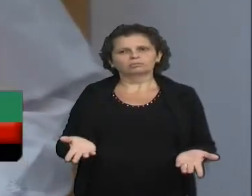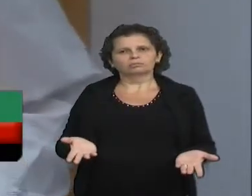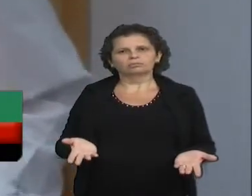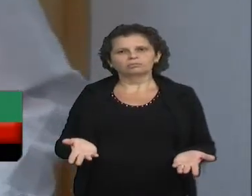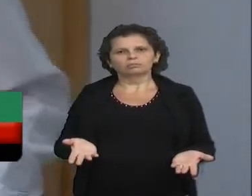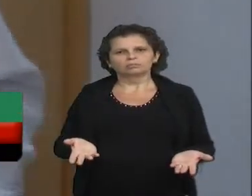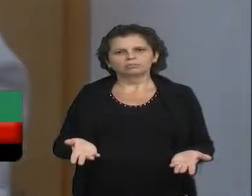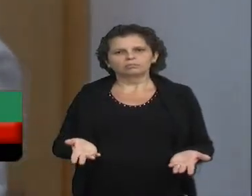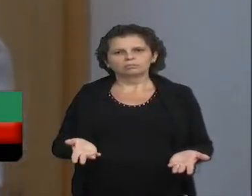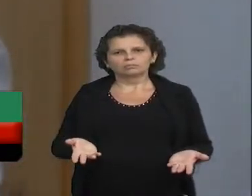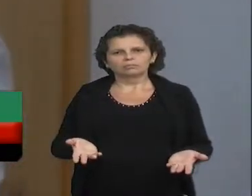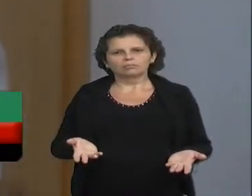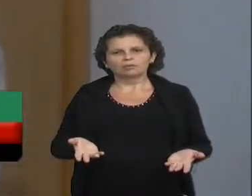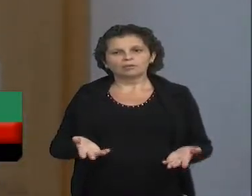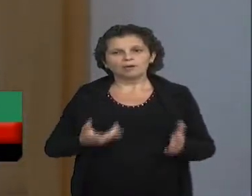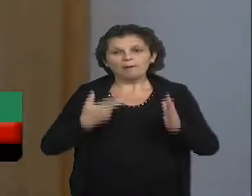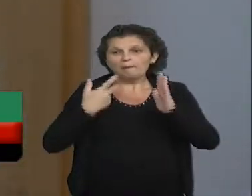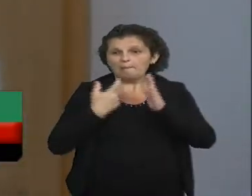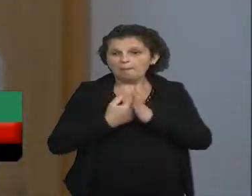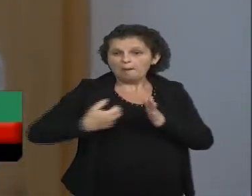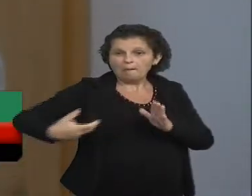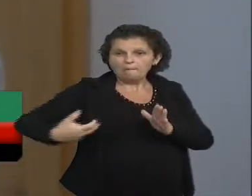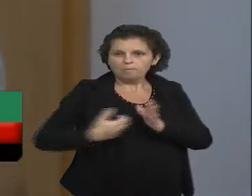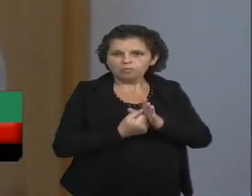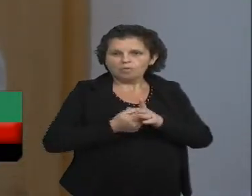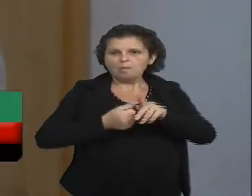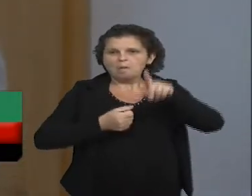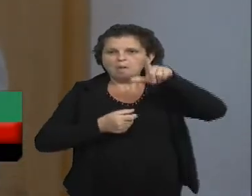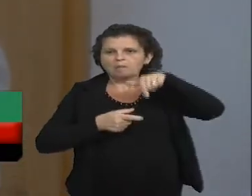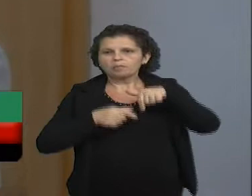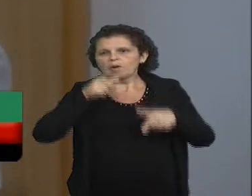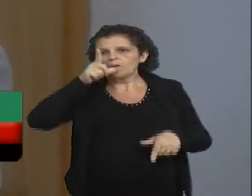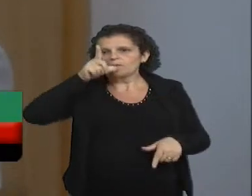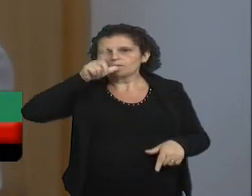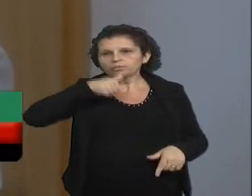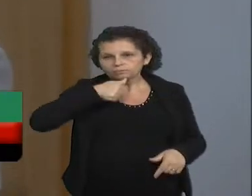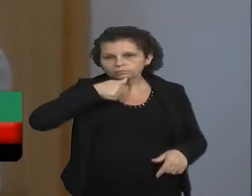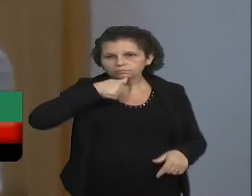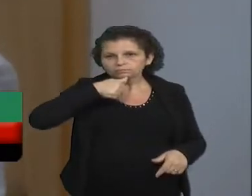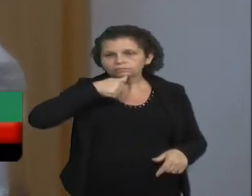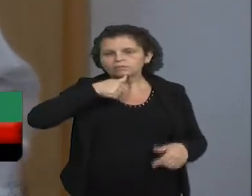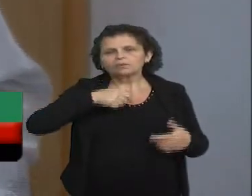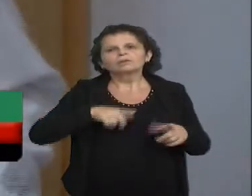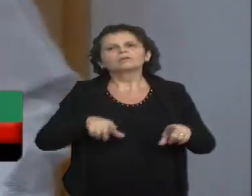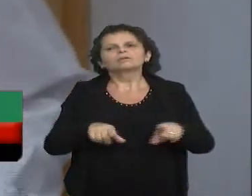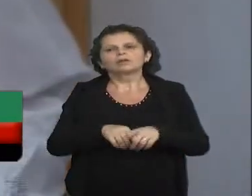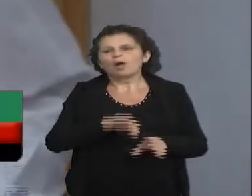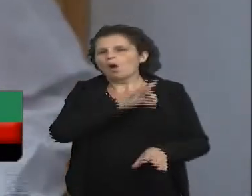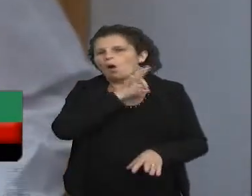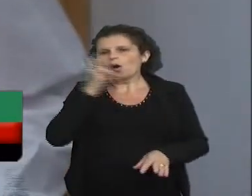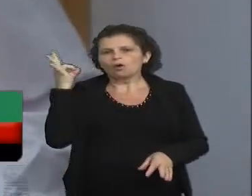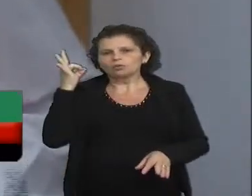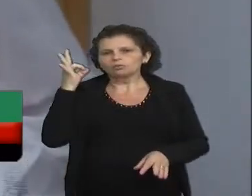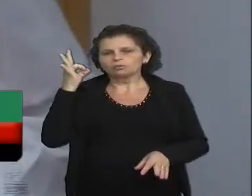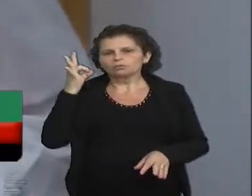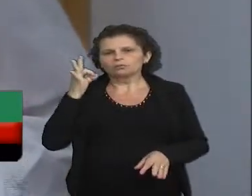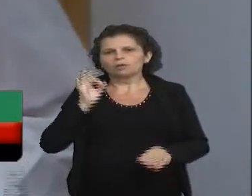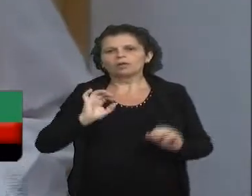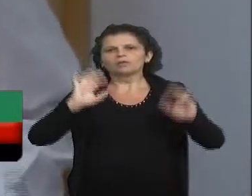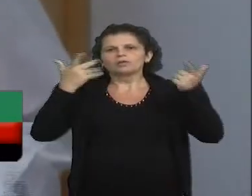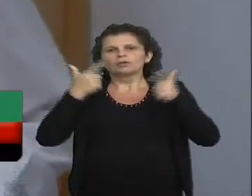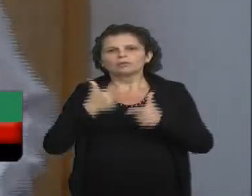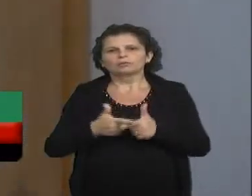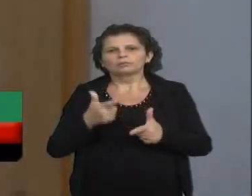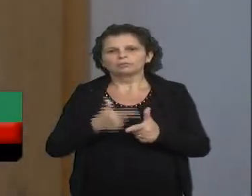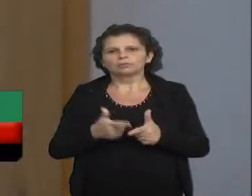O que uma bela de uma injeção não faria, né, vereador Adalto Totô, uma bela de uma injeção resolveria o problema